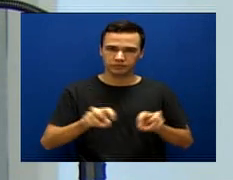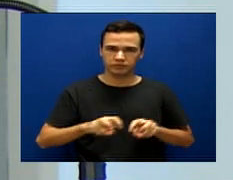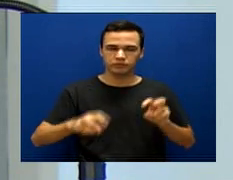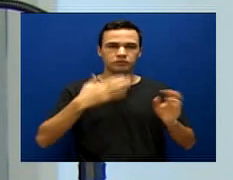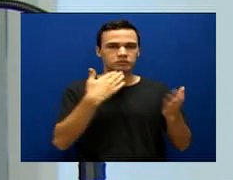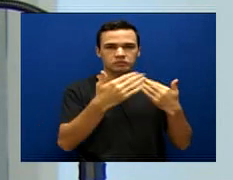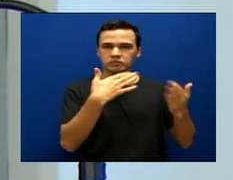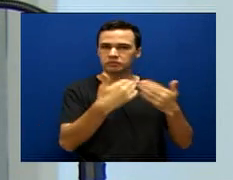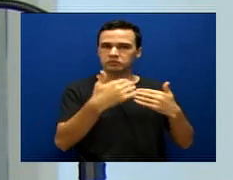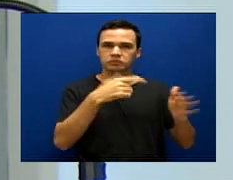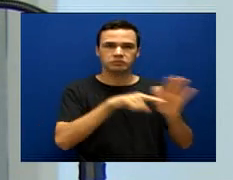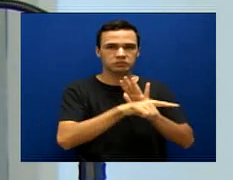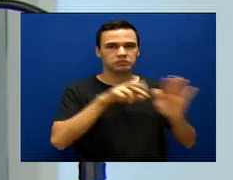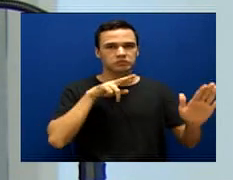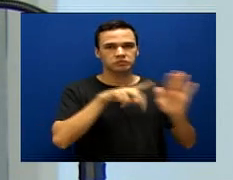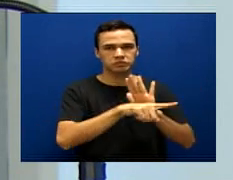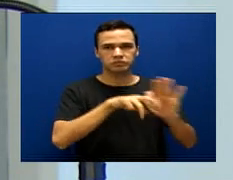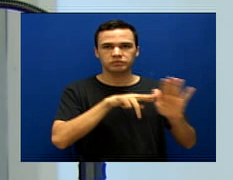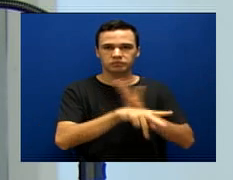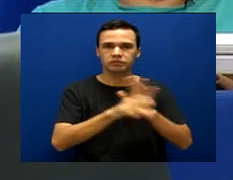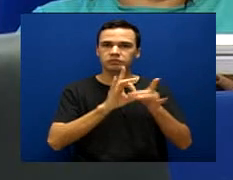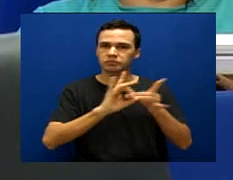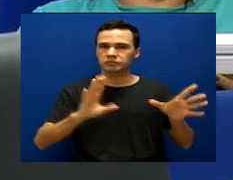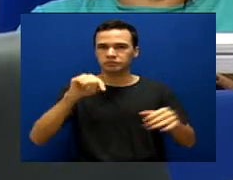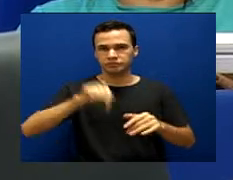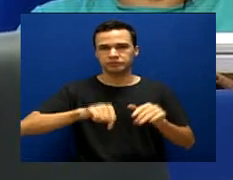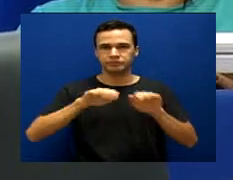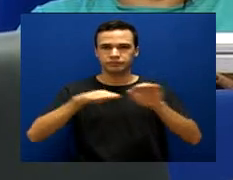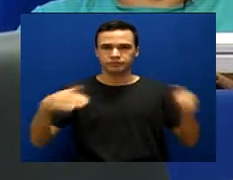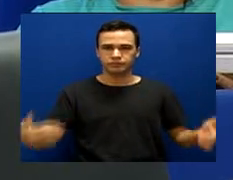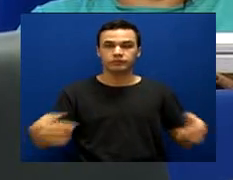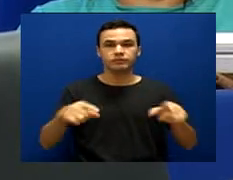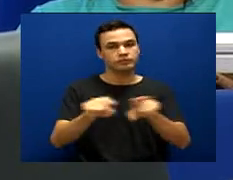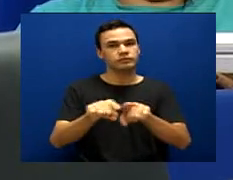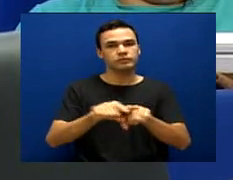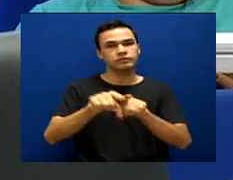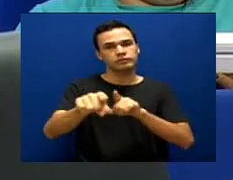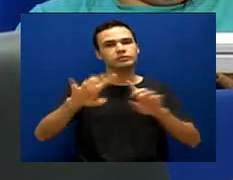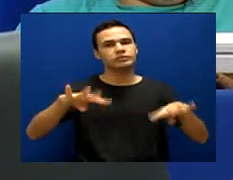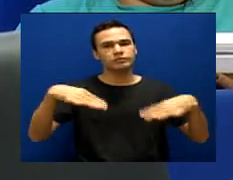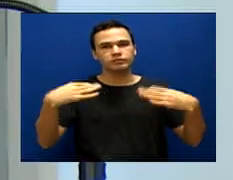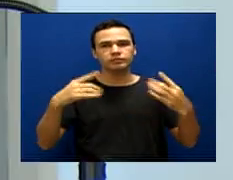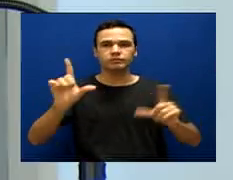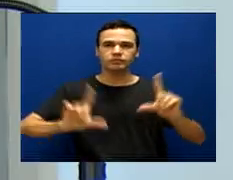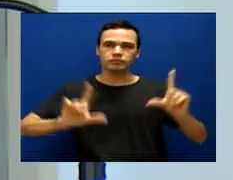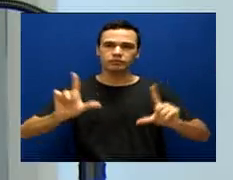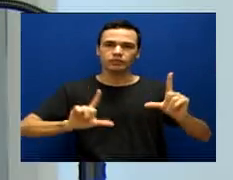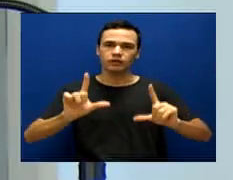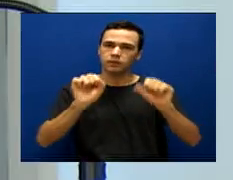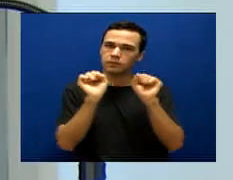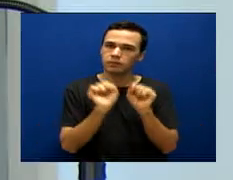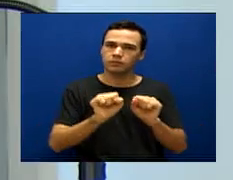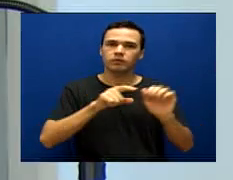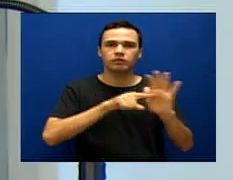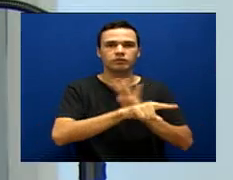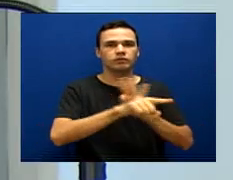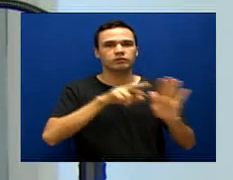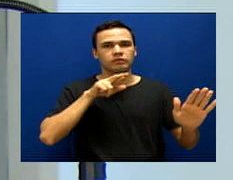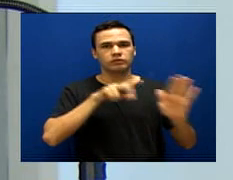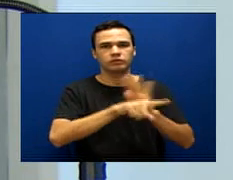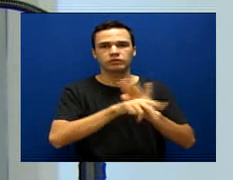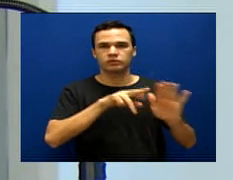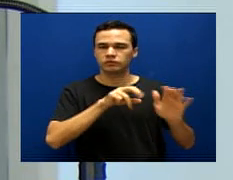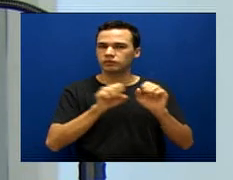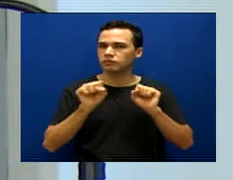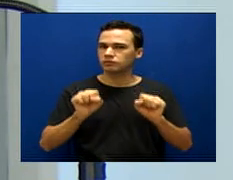da palavra assim que for liberado, autorizado pela mesa, quem nos acompanha pela TV Câmara Sorocaba também pode participar dessa audiência